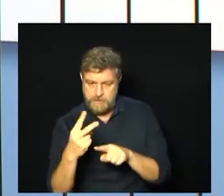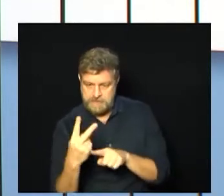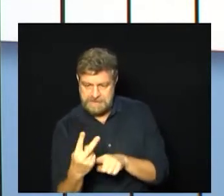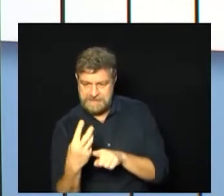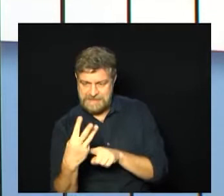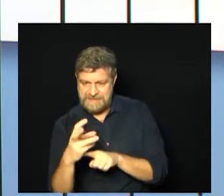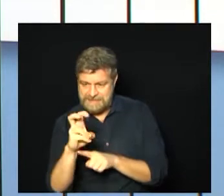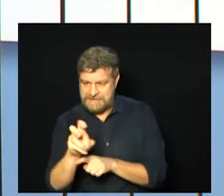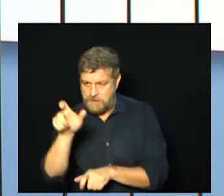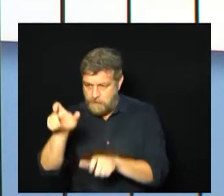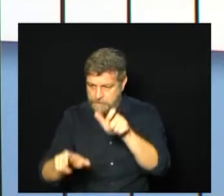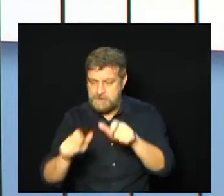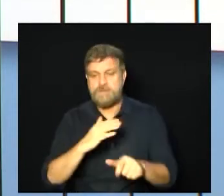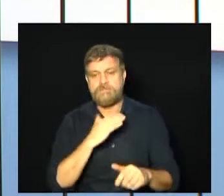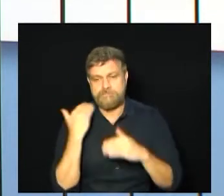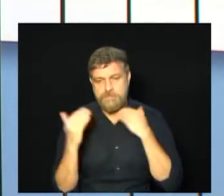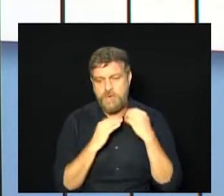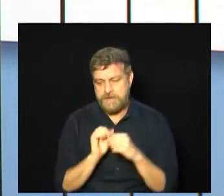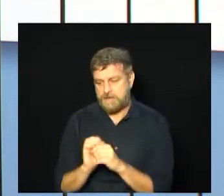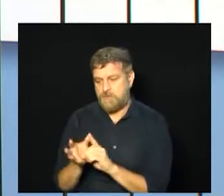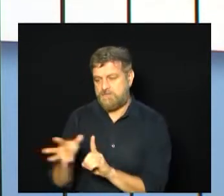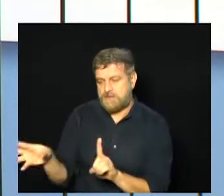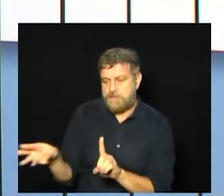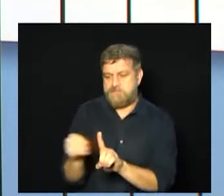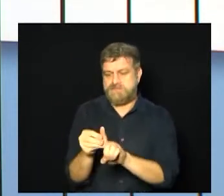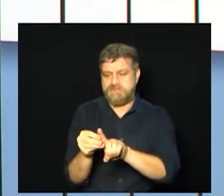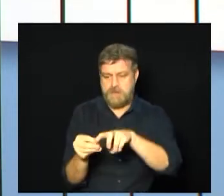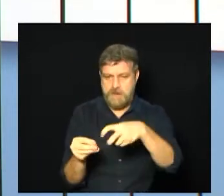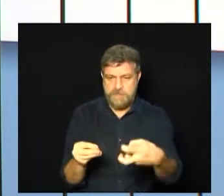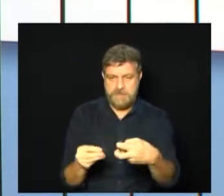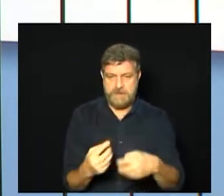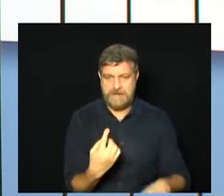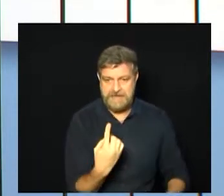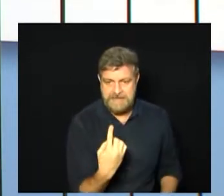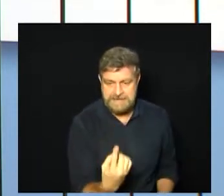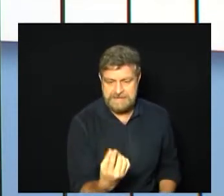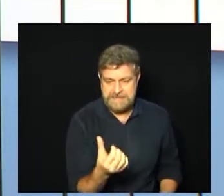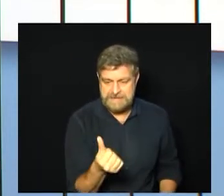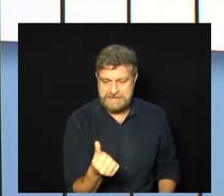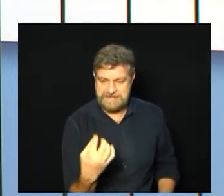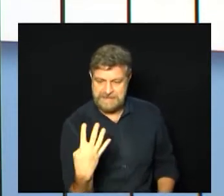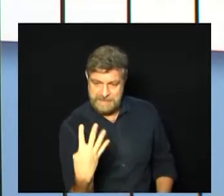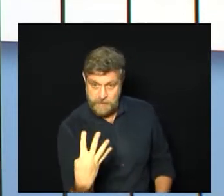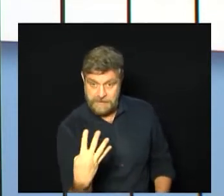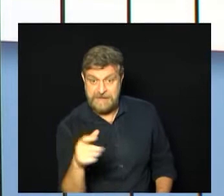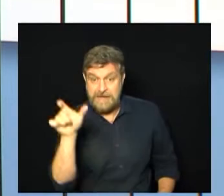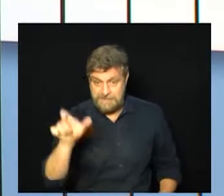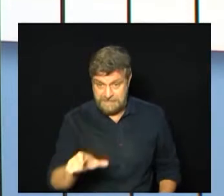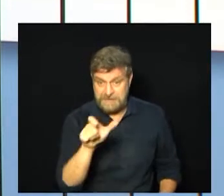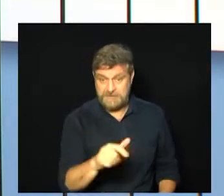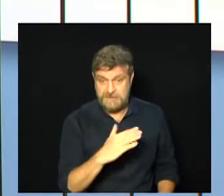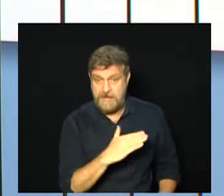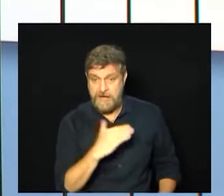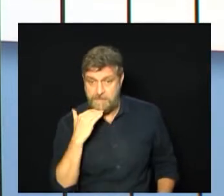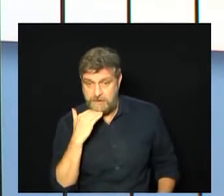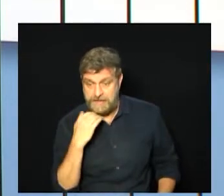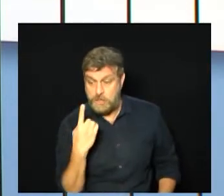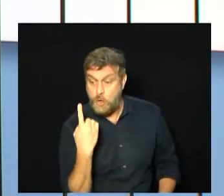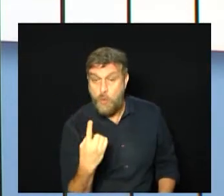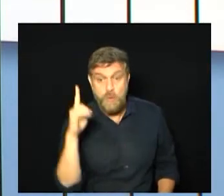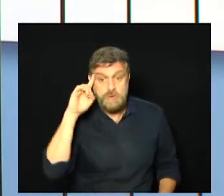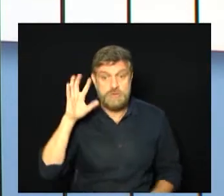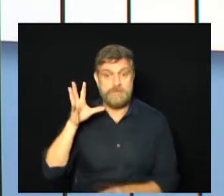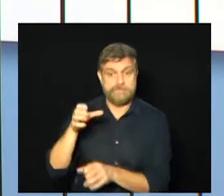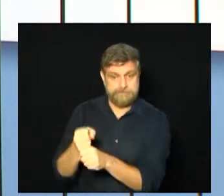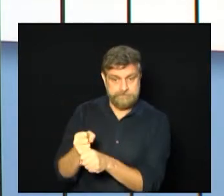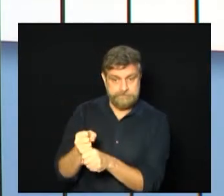608.235 óbitos devido à Covid-19, com 164 novos óbitos nas últimas 24